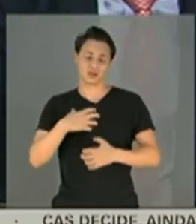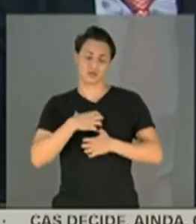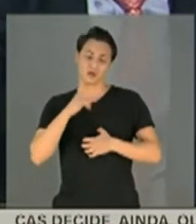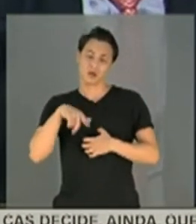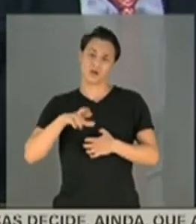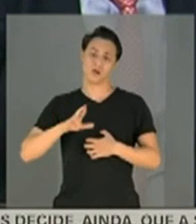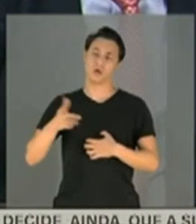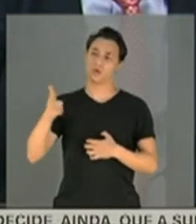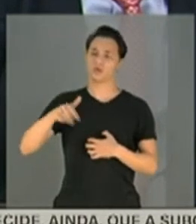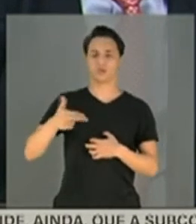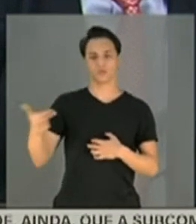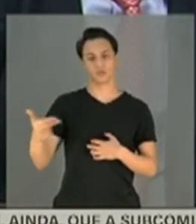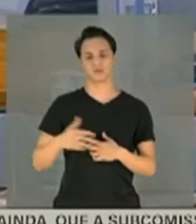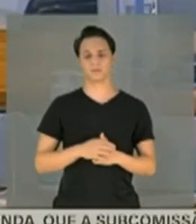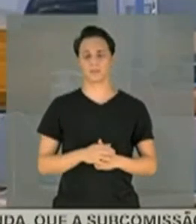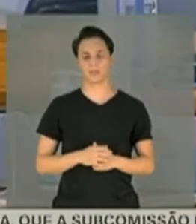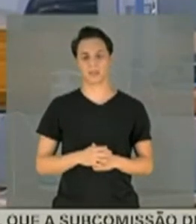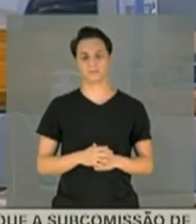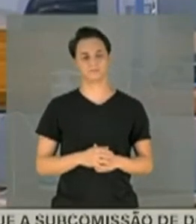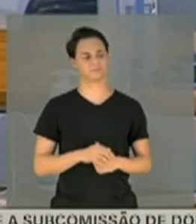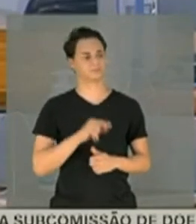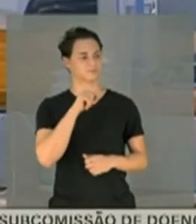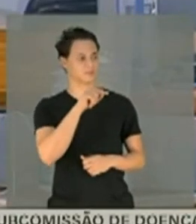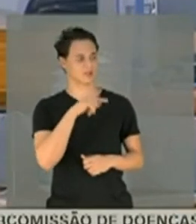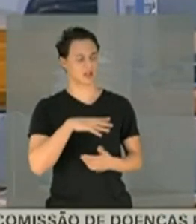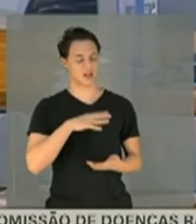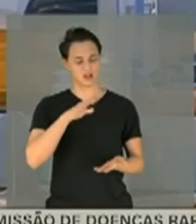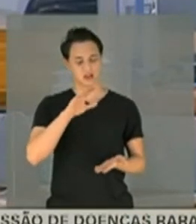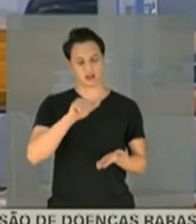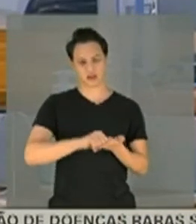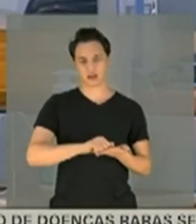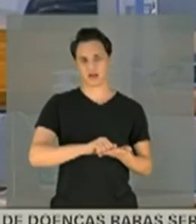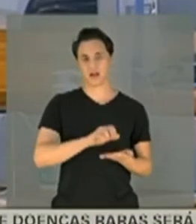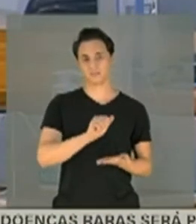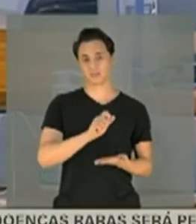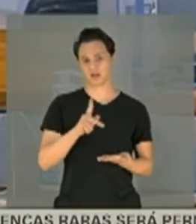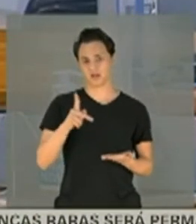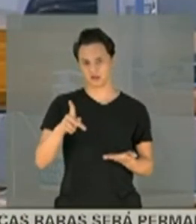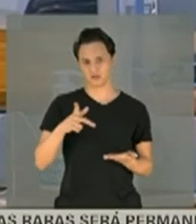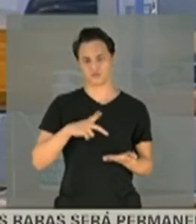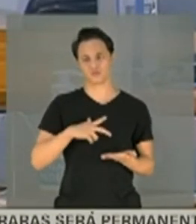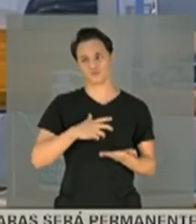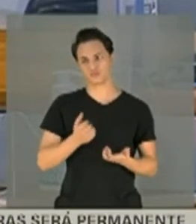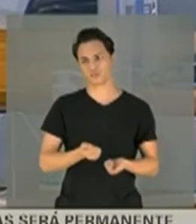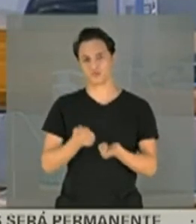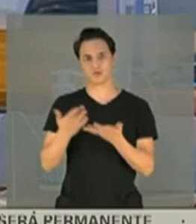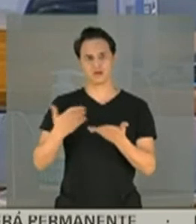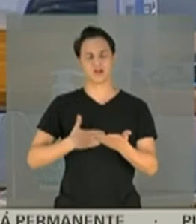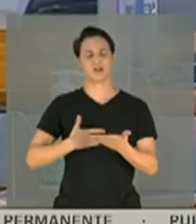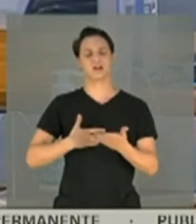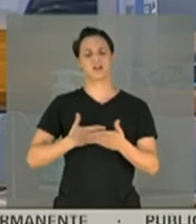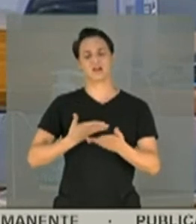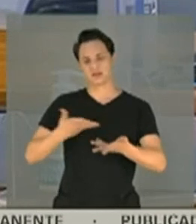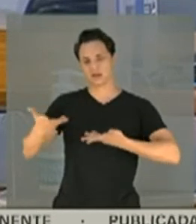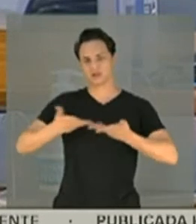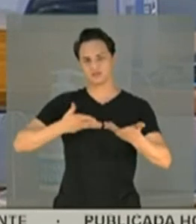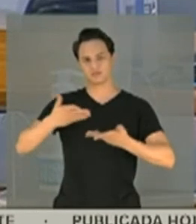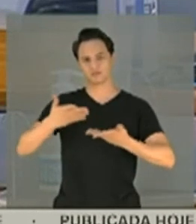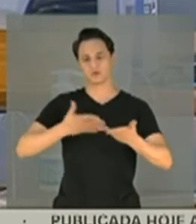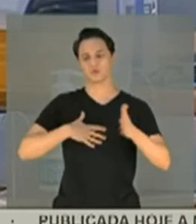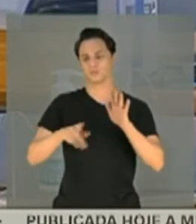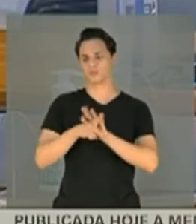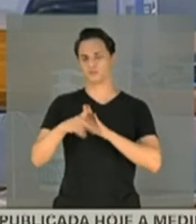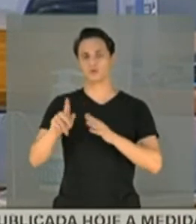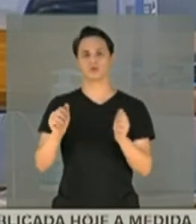já estar infectado. Esse aplicativo propiciava um atendimento personalizado por um